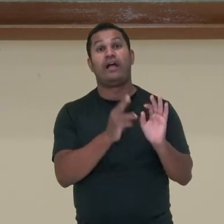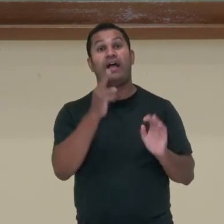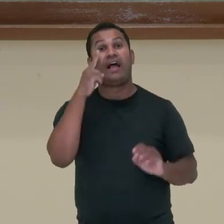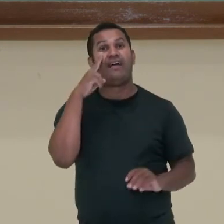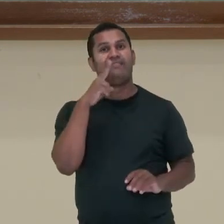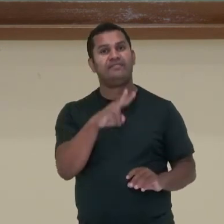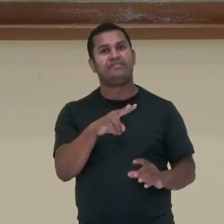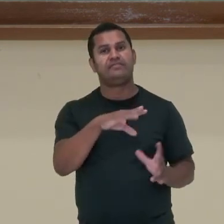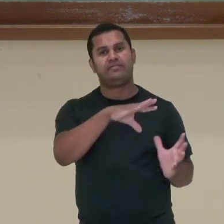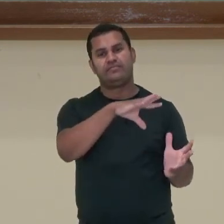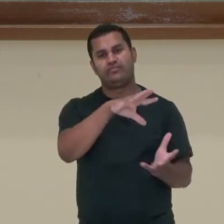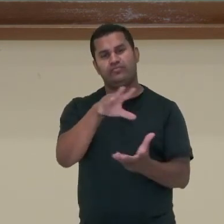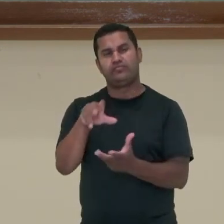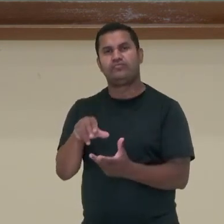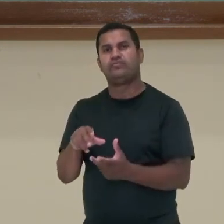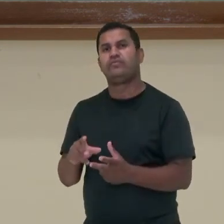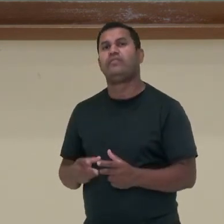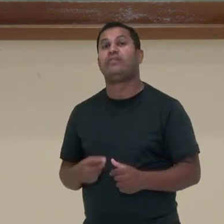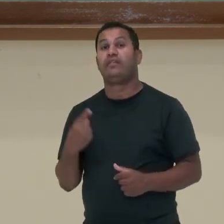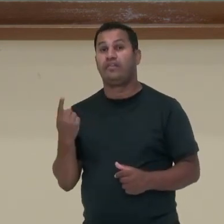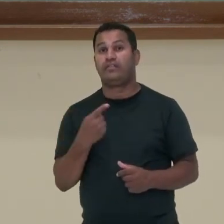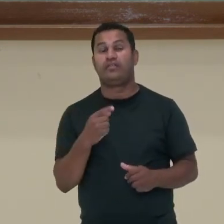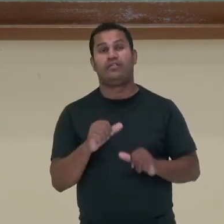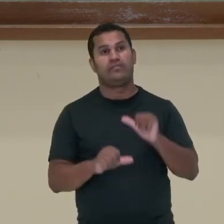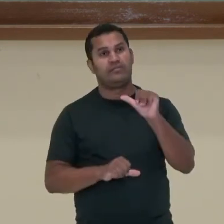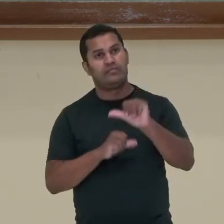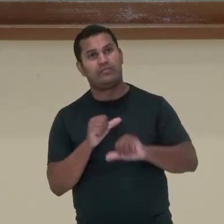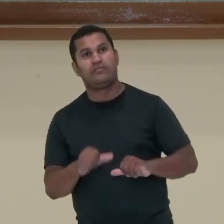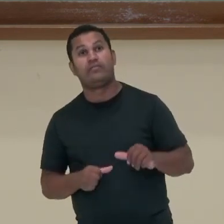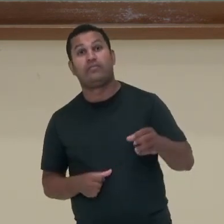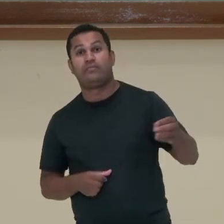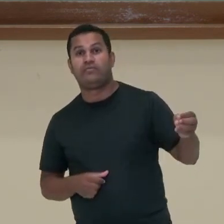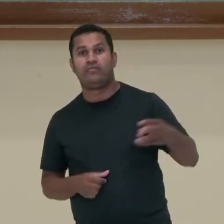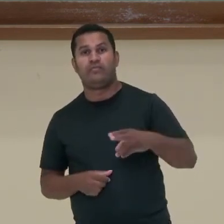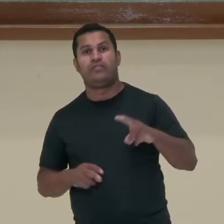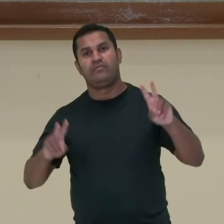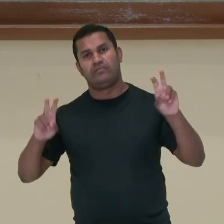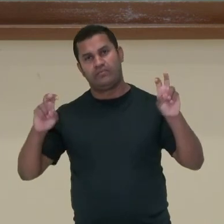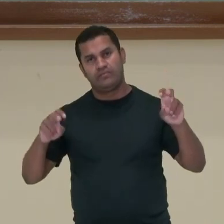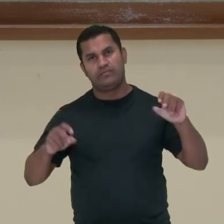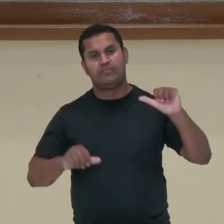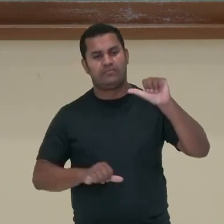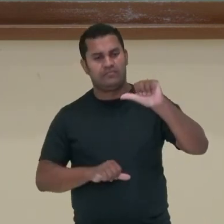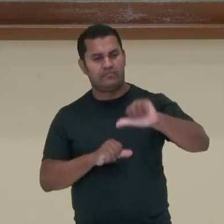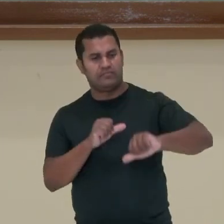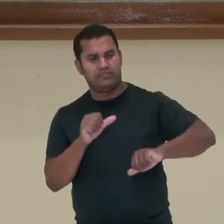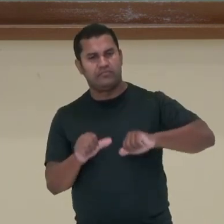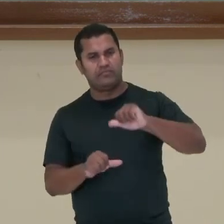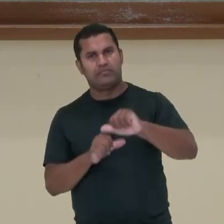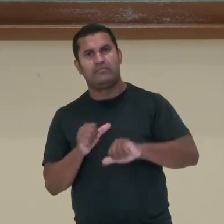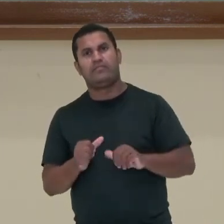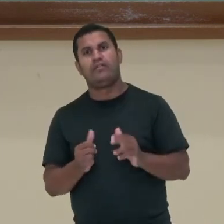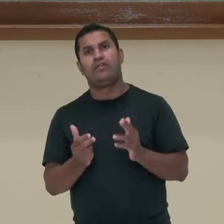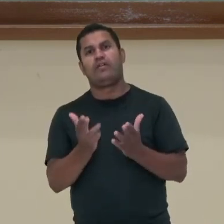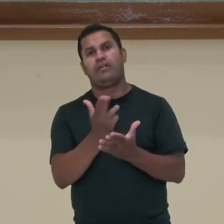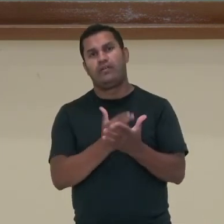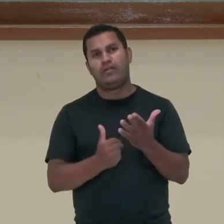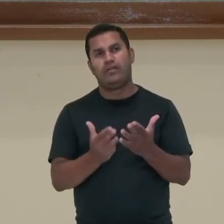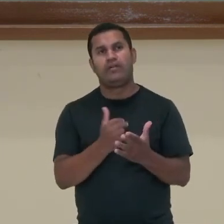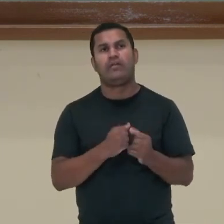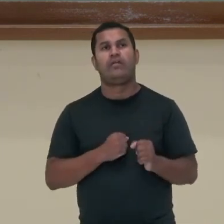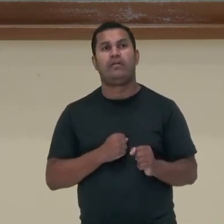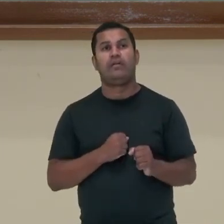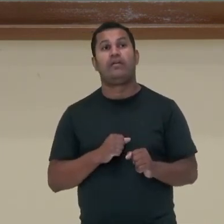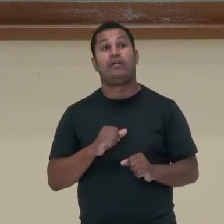deles do mundo. E isso vai exatamente dar a entrada para esses novos estilos que vão acontecer nesse período da arte moderna, que vão